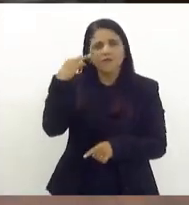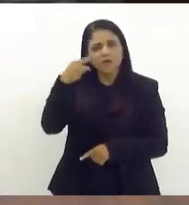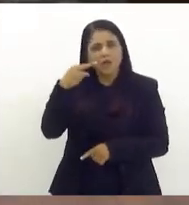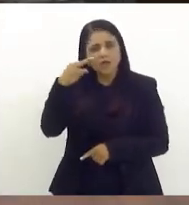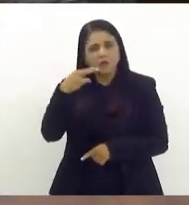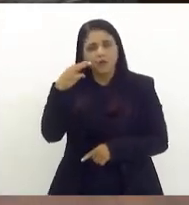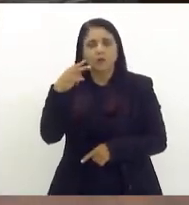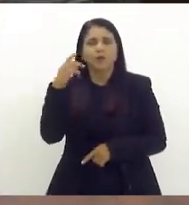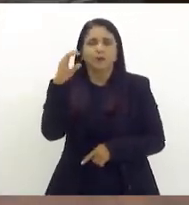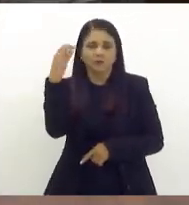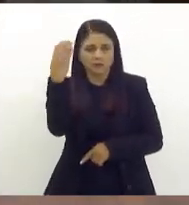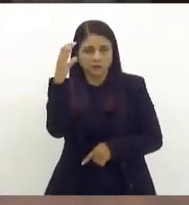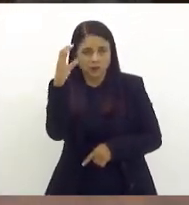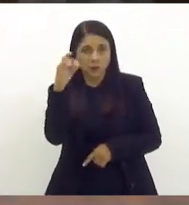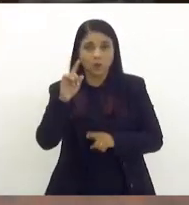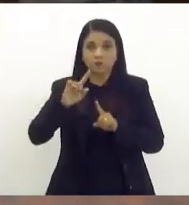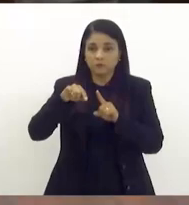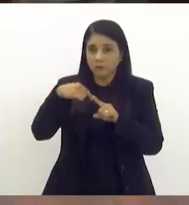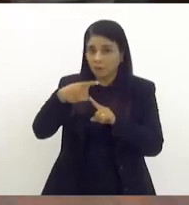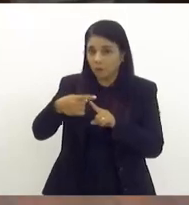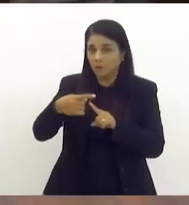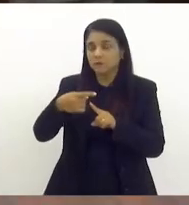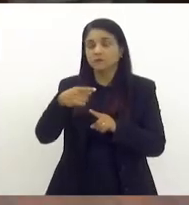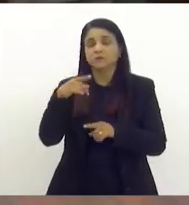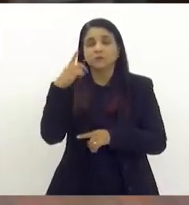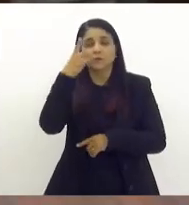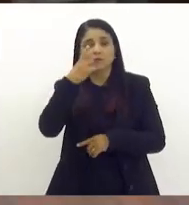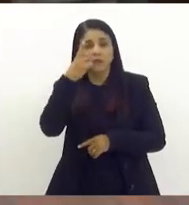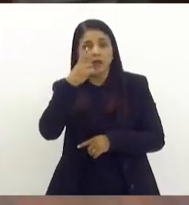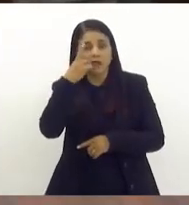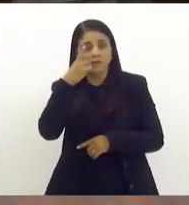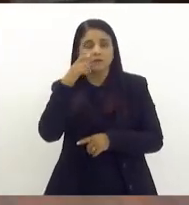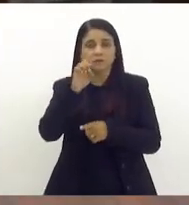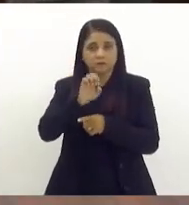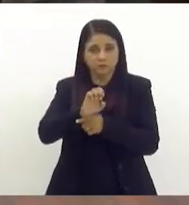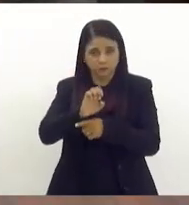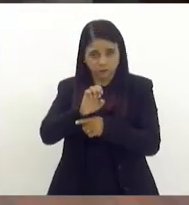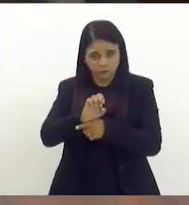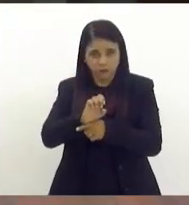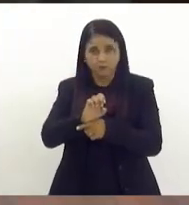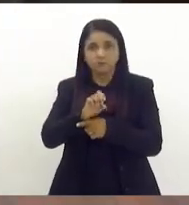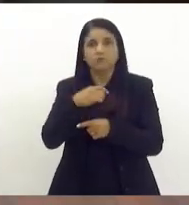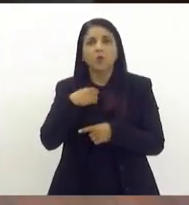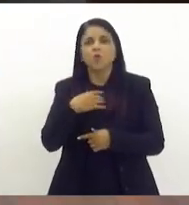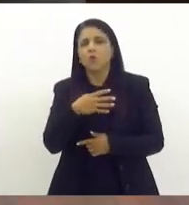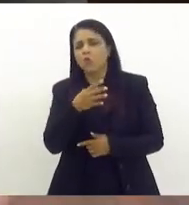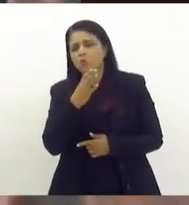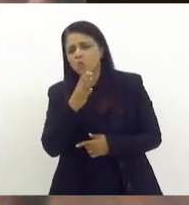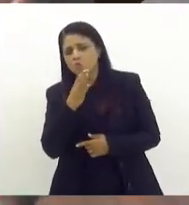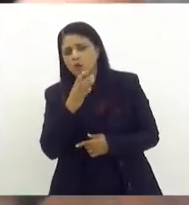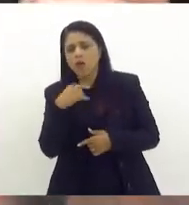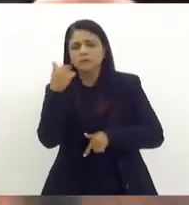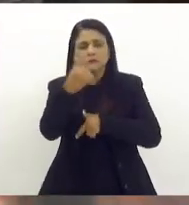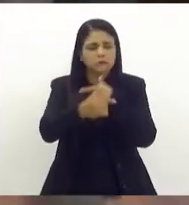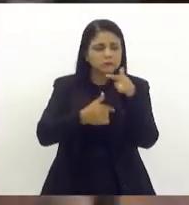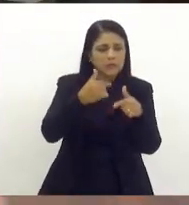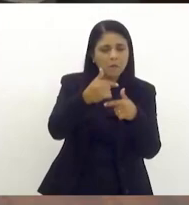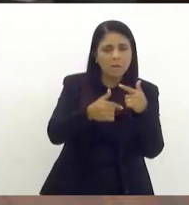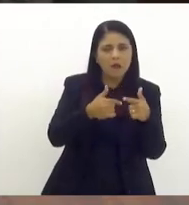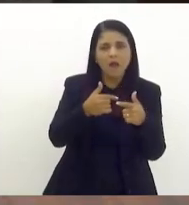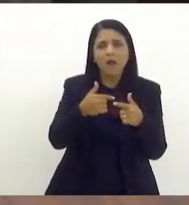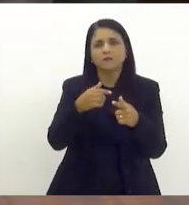deputado estadual e nós conhecemos o trabalho da AMBEV um trabalho de acolhimento